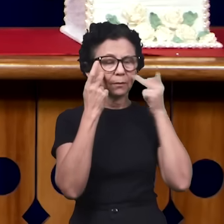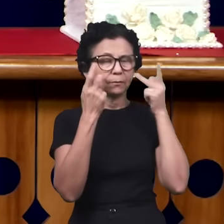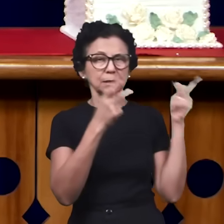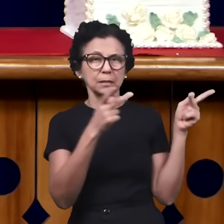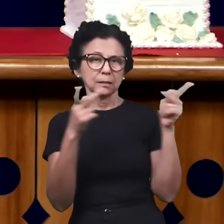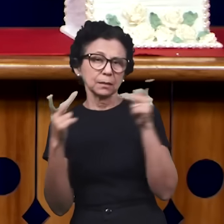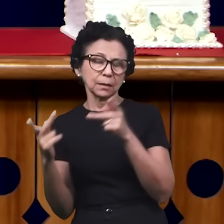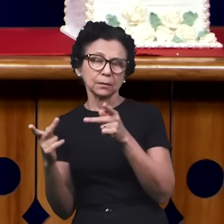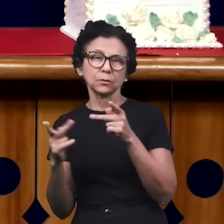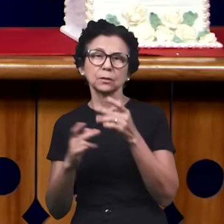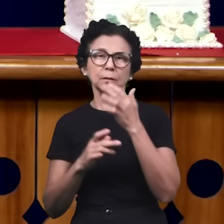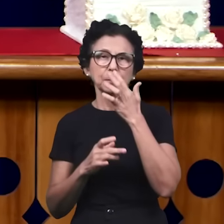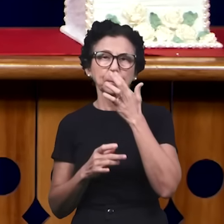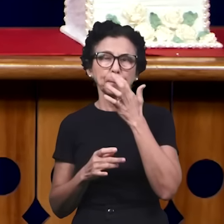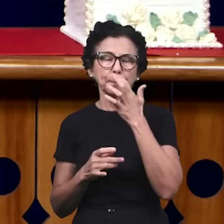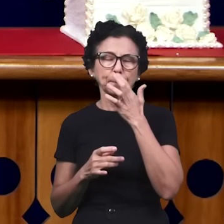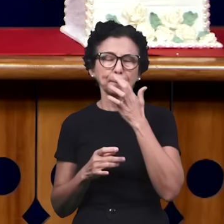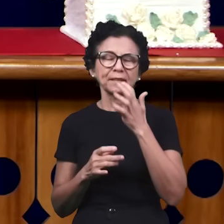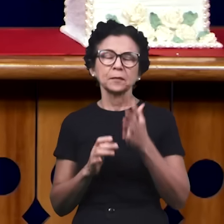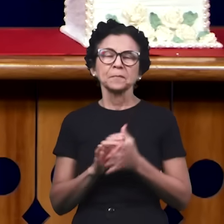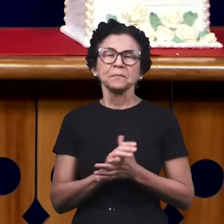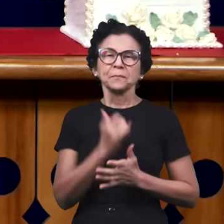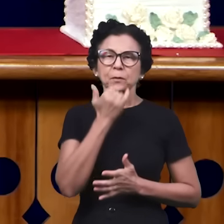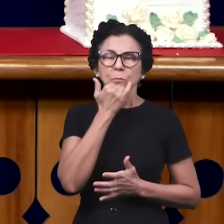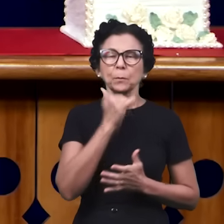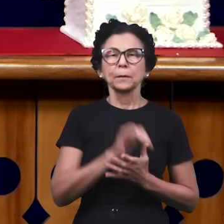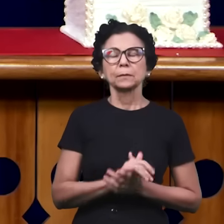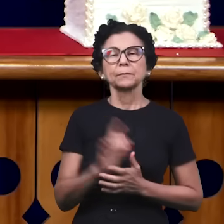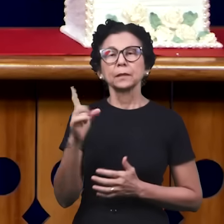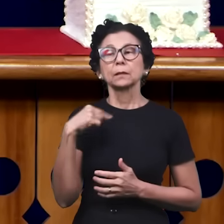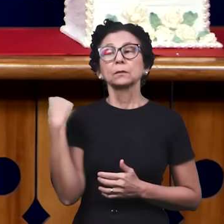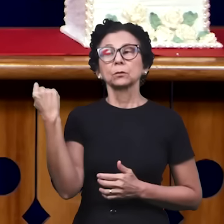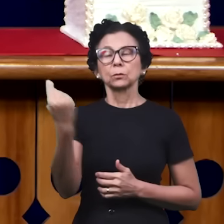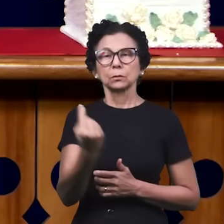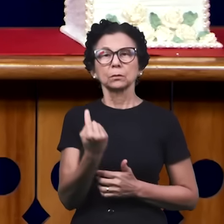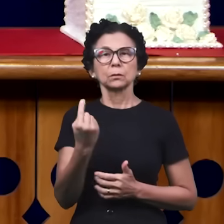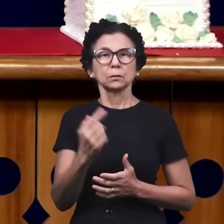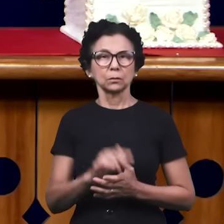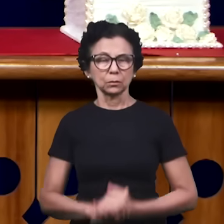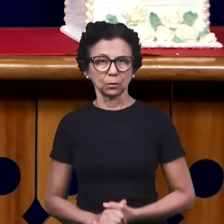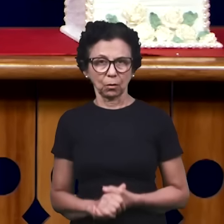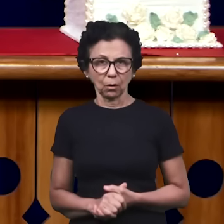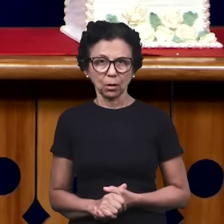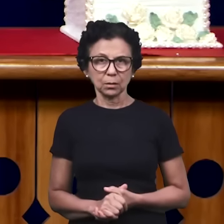caminham juntos, porque nós somos esse instrumento que vai mostrar para aqueles que estão